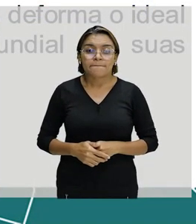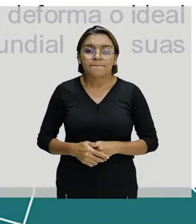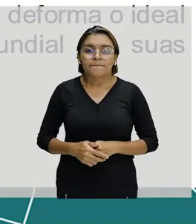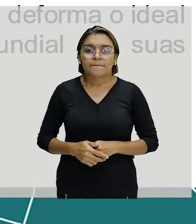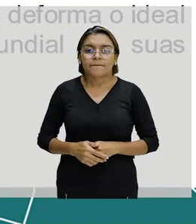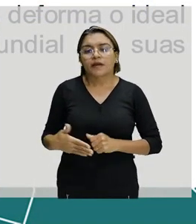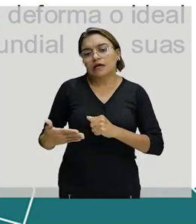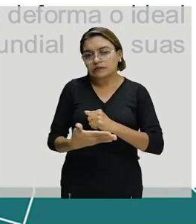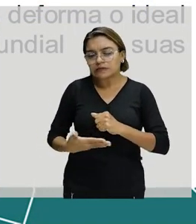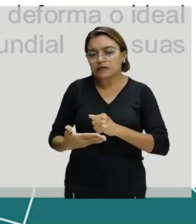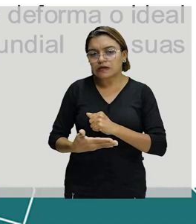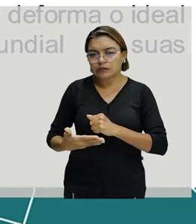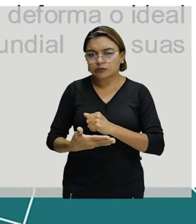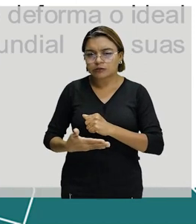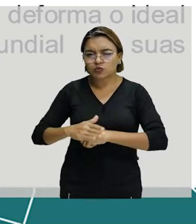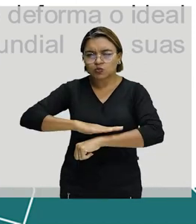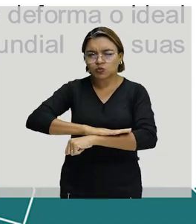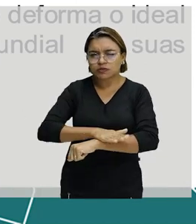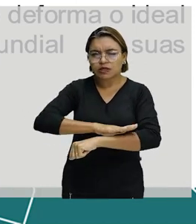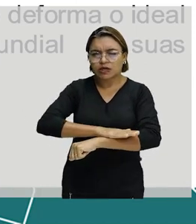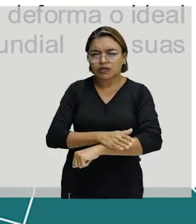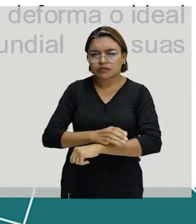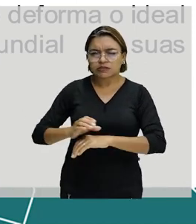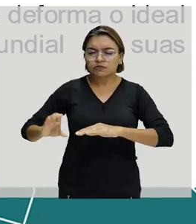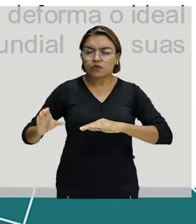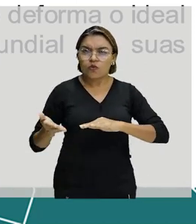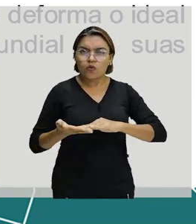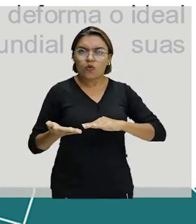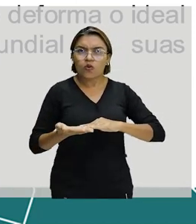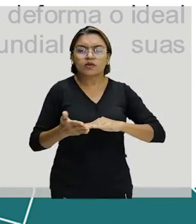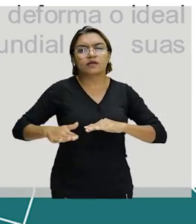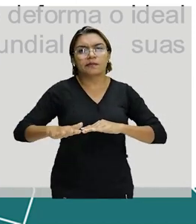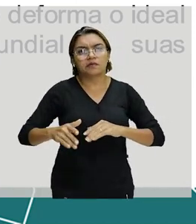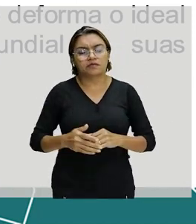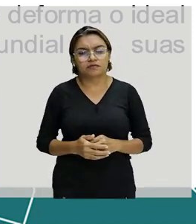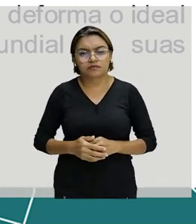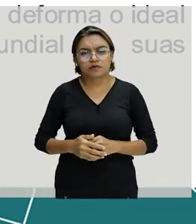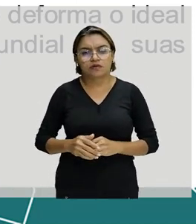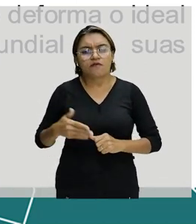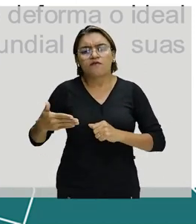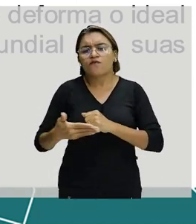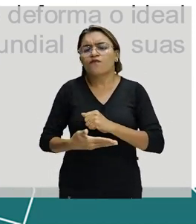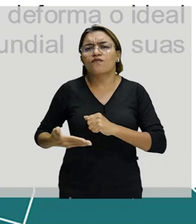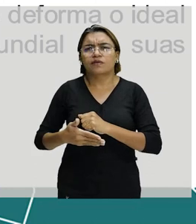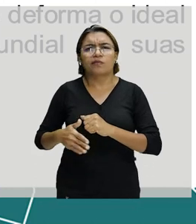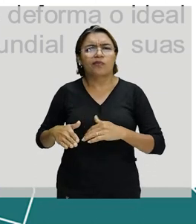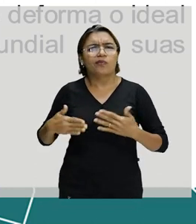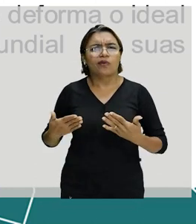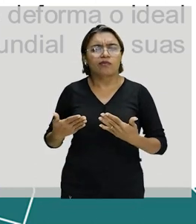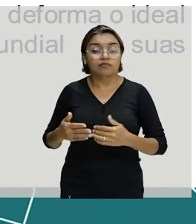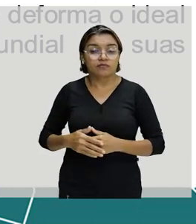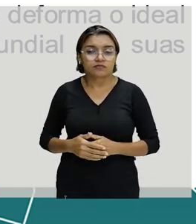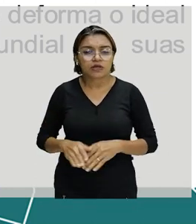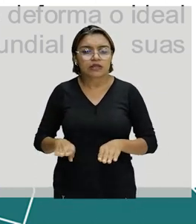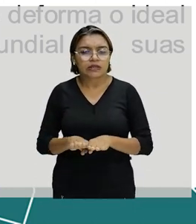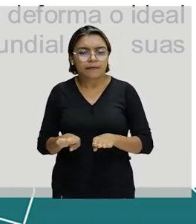Ou seja no que que se fundamenta a existência desse racismo contemporâneo que também perpassa pelo